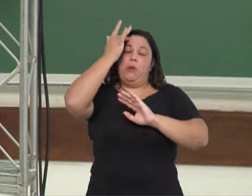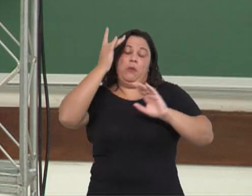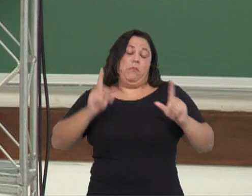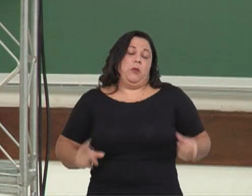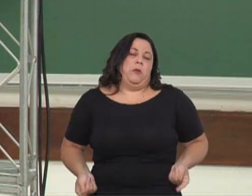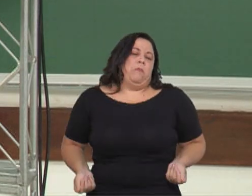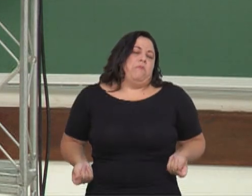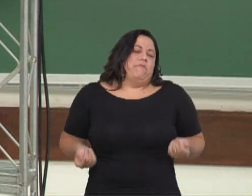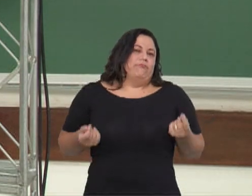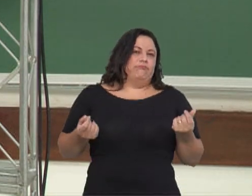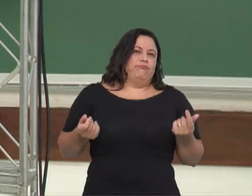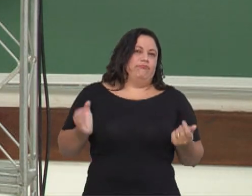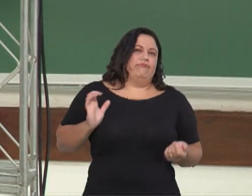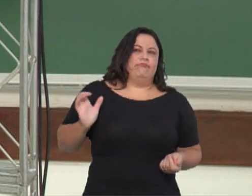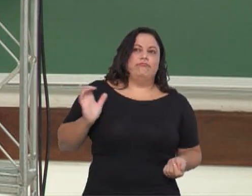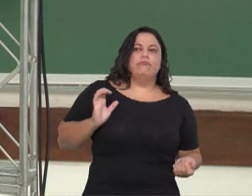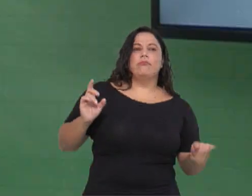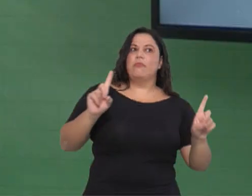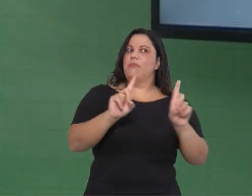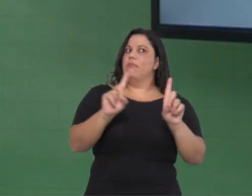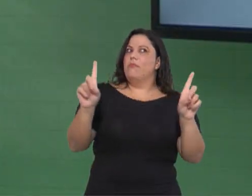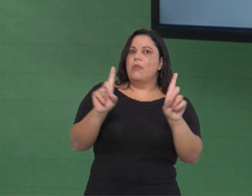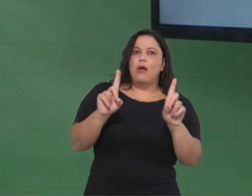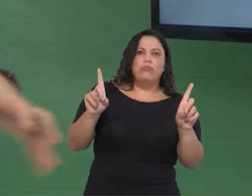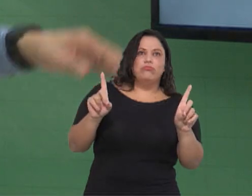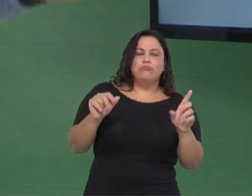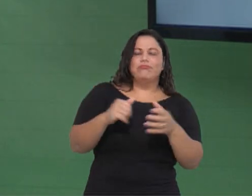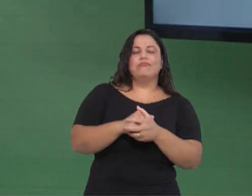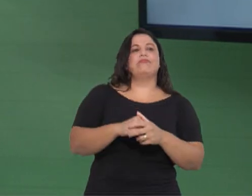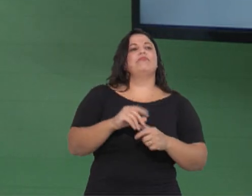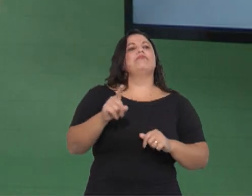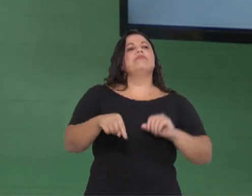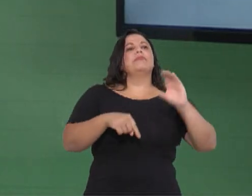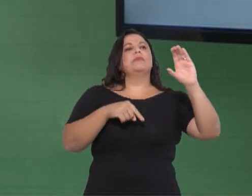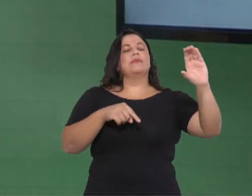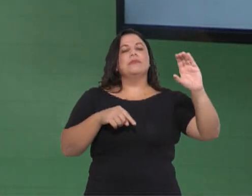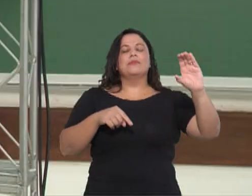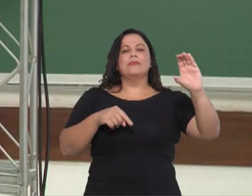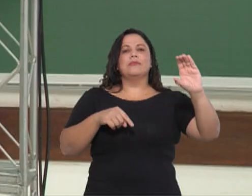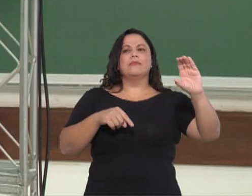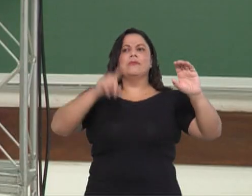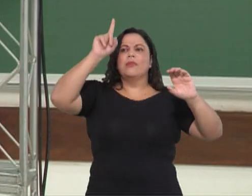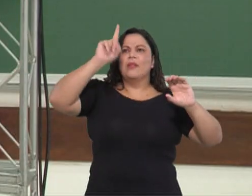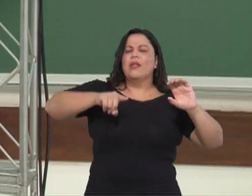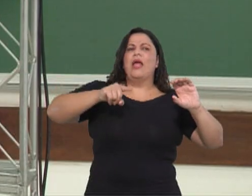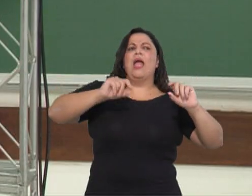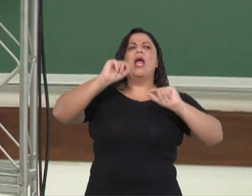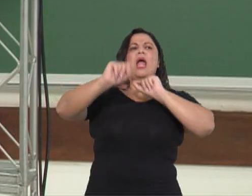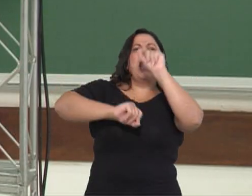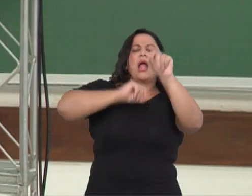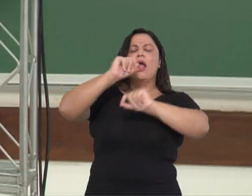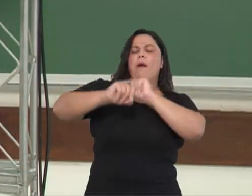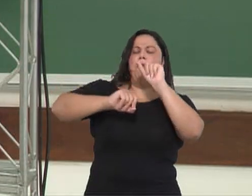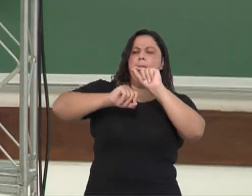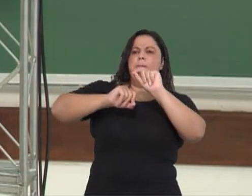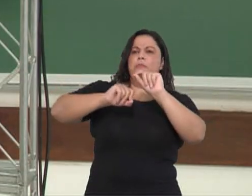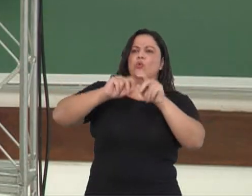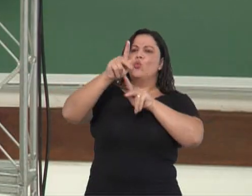também, mas é próprio das elites? Não, não veio das elites. C, é uma manifestação da cultura